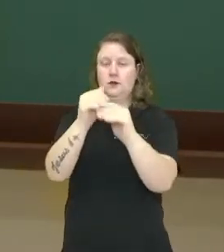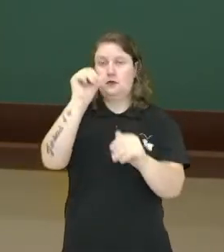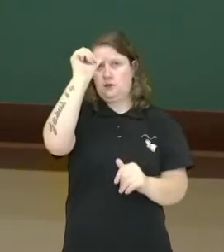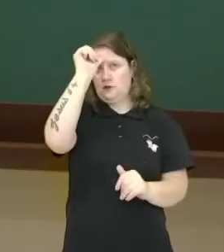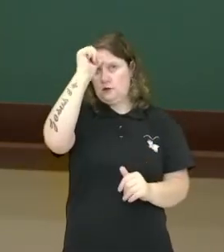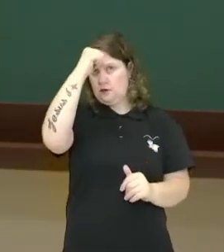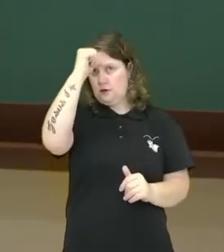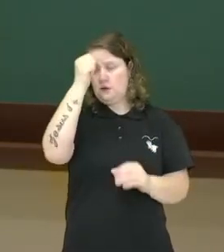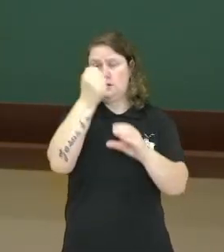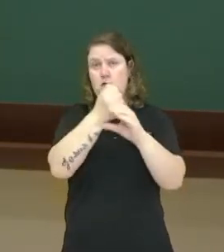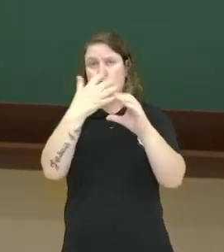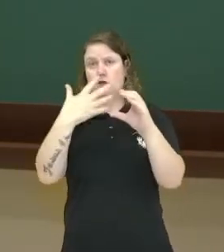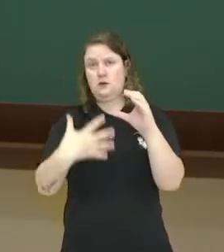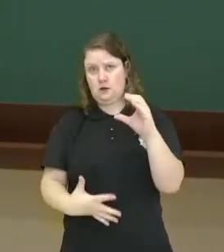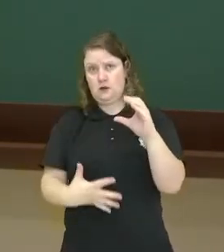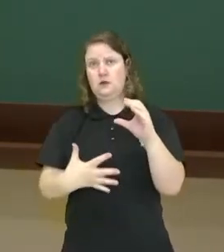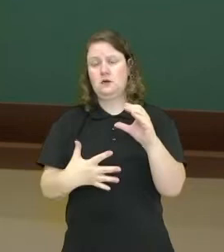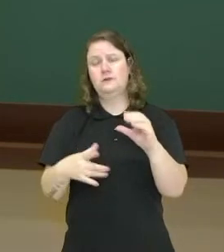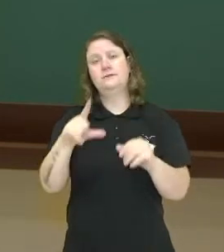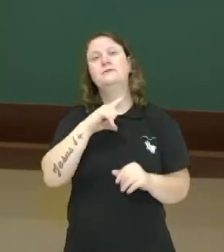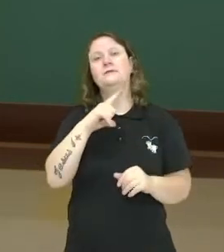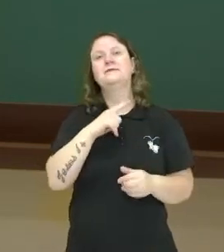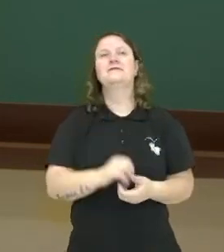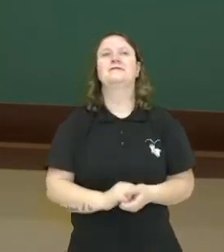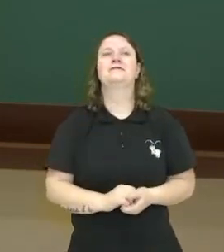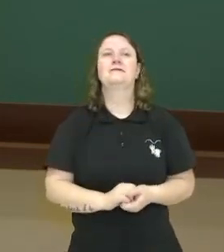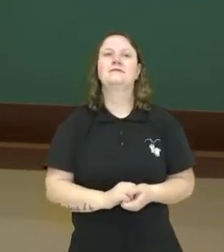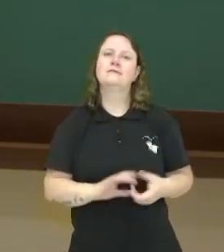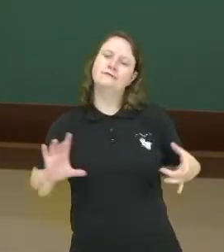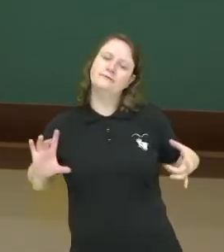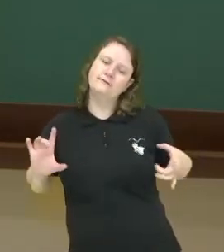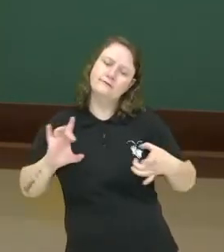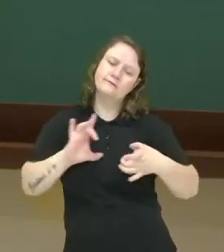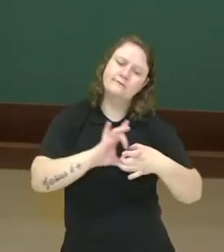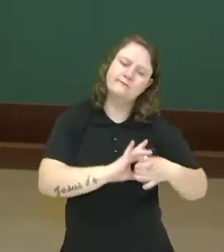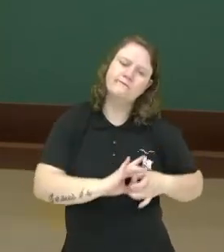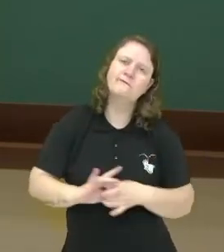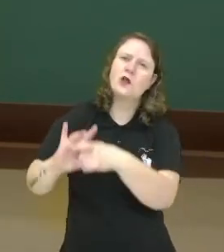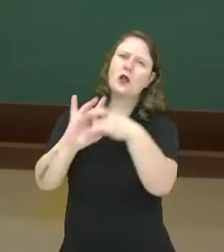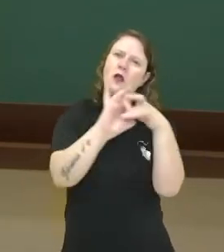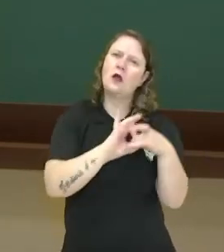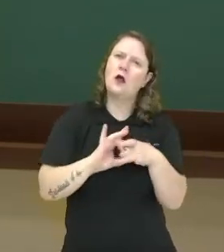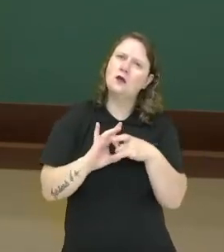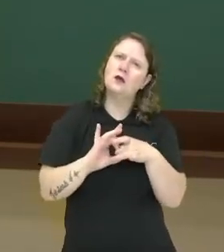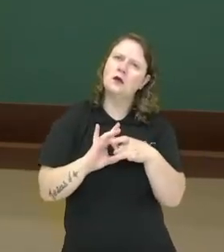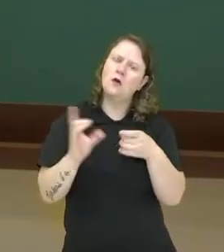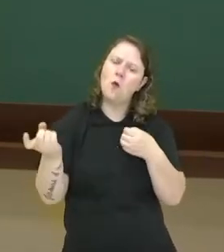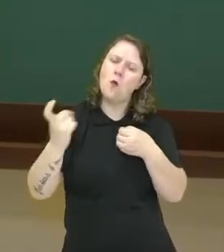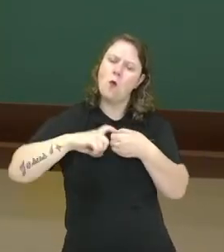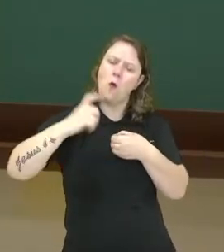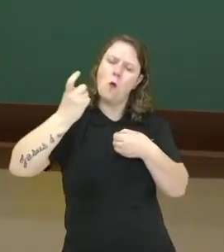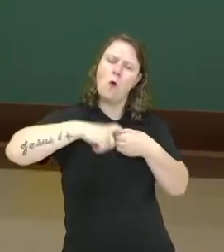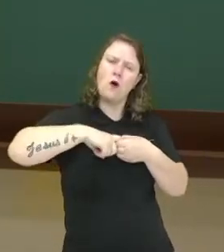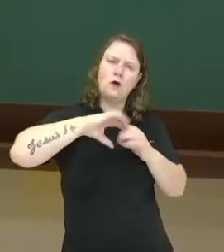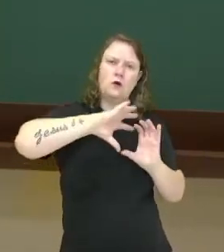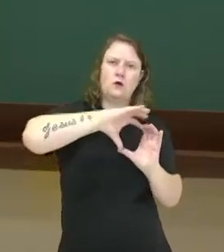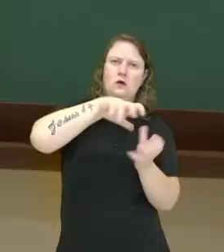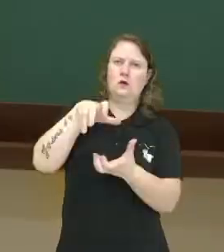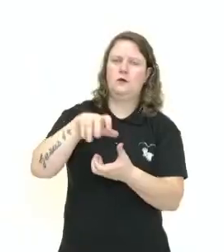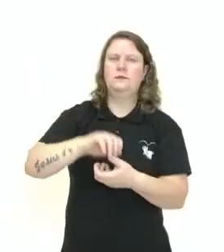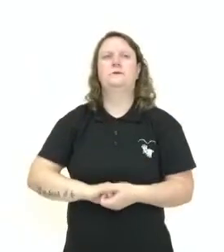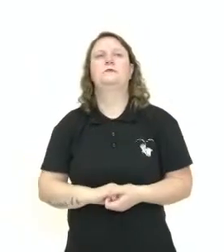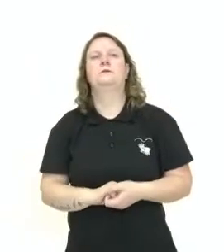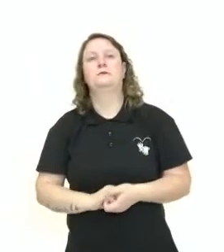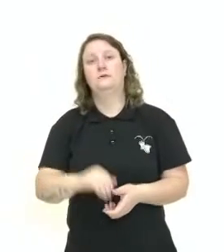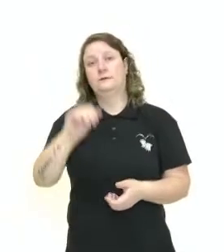tem essa característica sim. Essa integração com o mundo. Então, como a gente pode ver, né, como tudo isso acontece? A